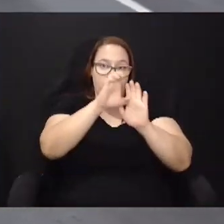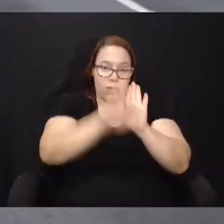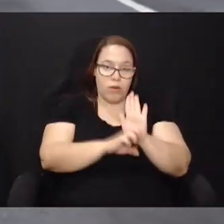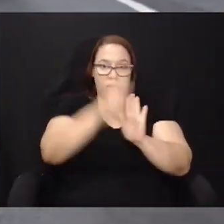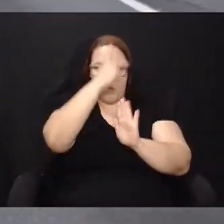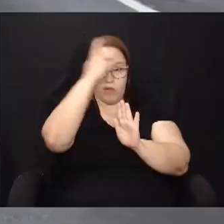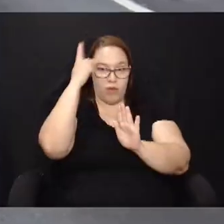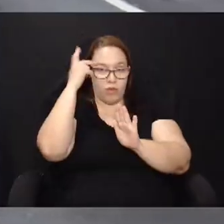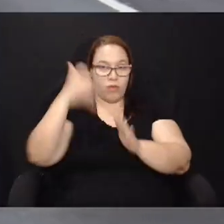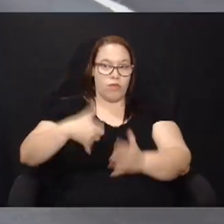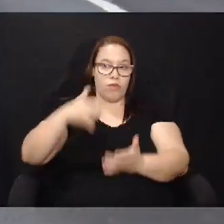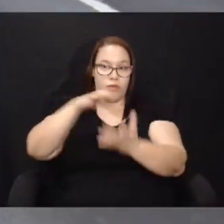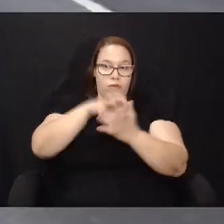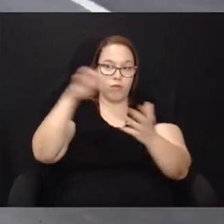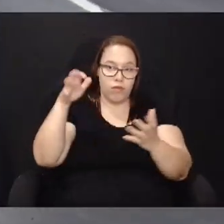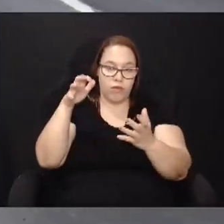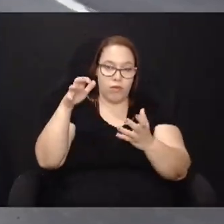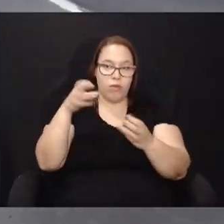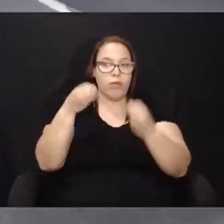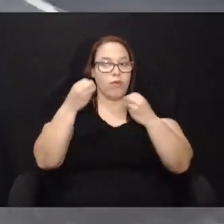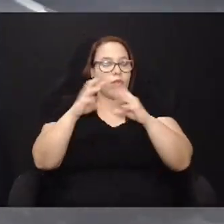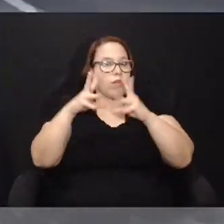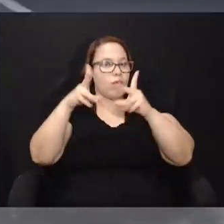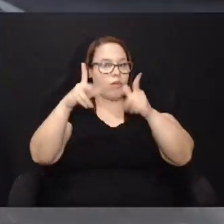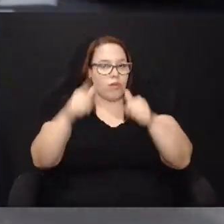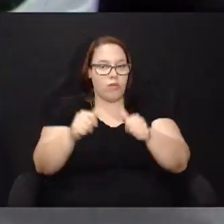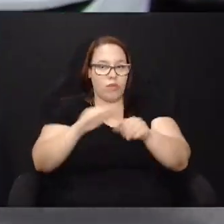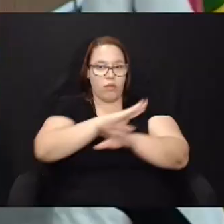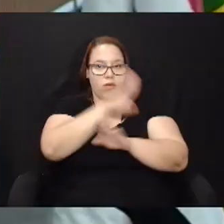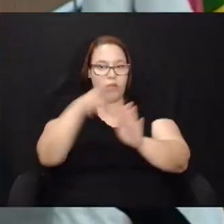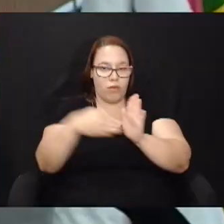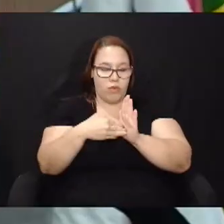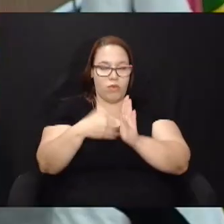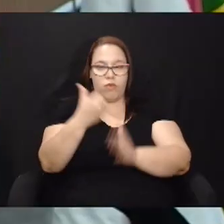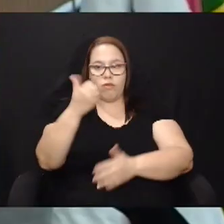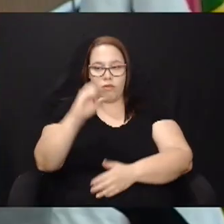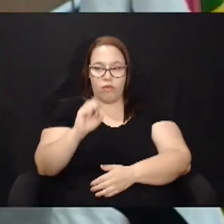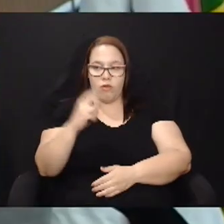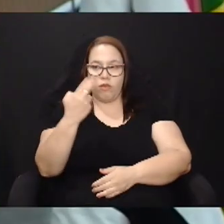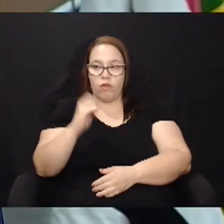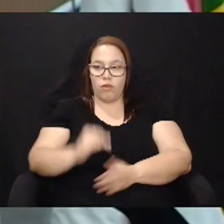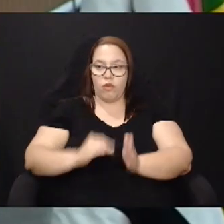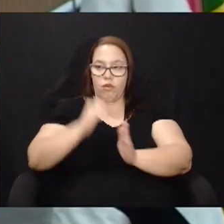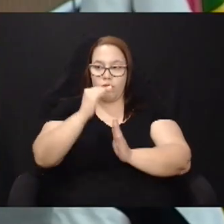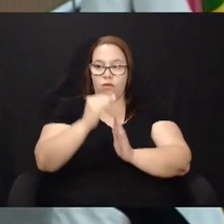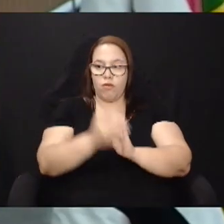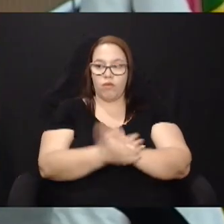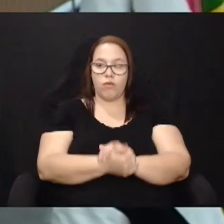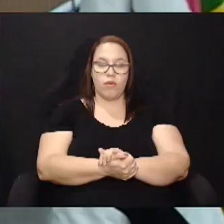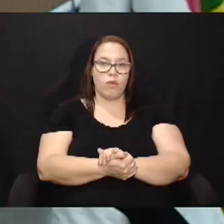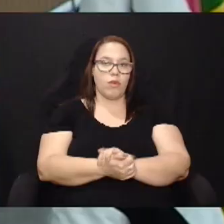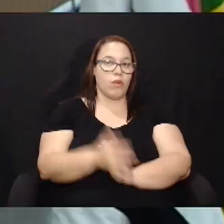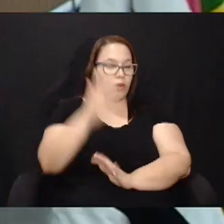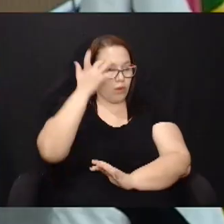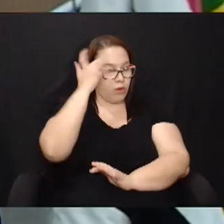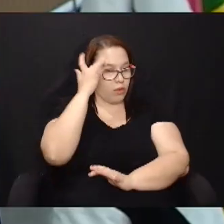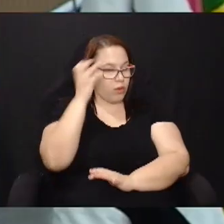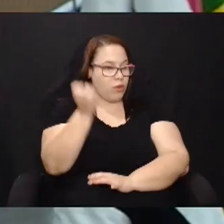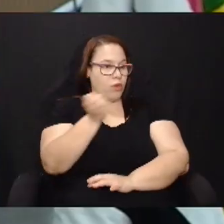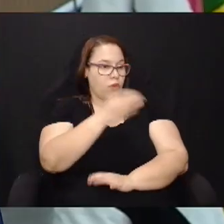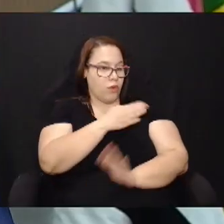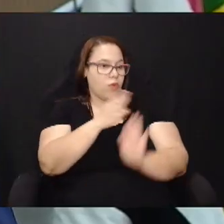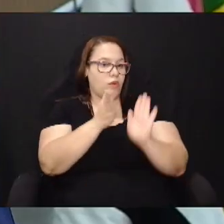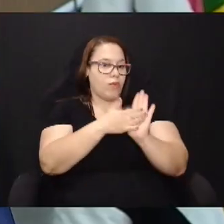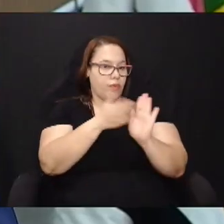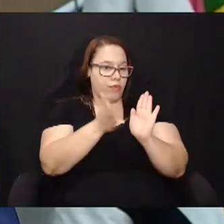reconhece como idosas todas as pessoas com 60 anos ou mais. Eu acho assim que com essa nova licitação ainda está em tempo, ela ainda